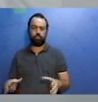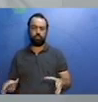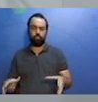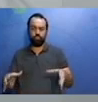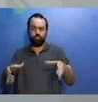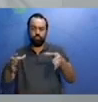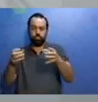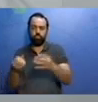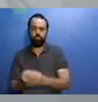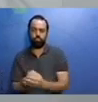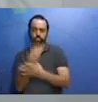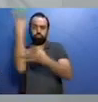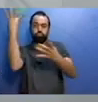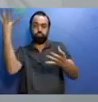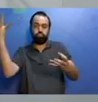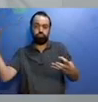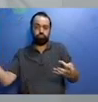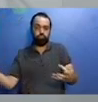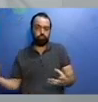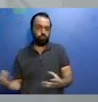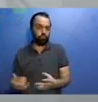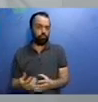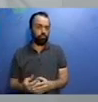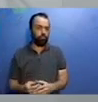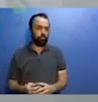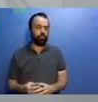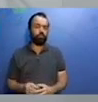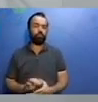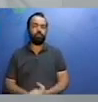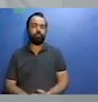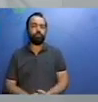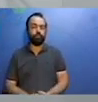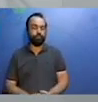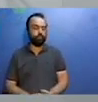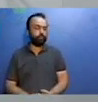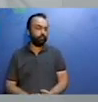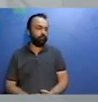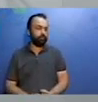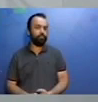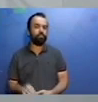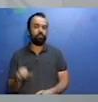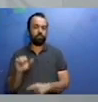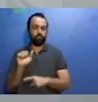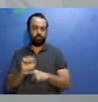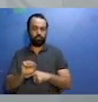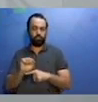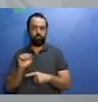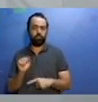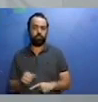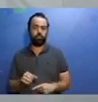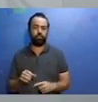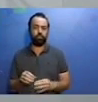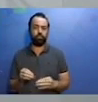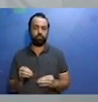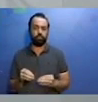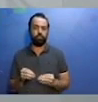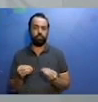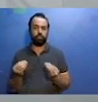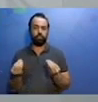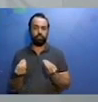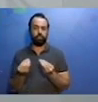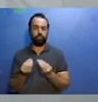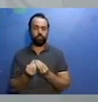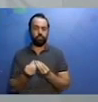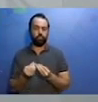depósitos subterrâneos. Então, aí esse processo é utilizado para isso. O enxofre ele é uma substância muito utilizada